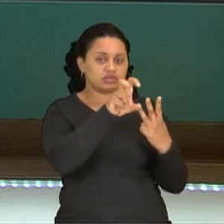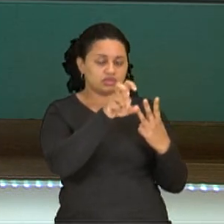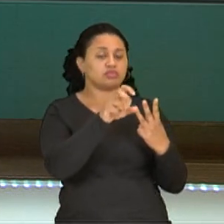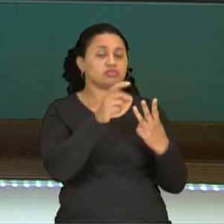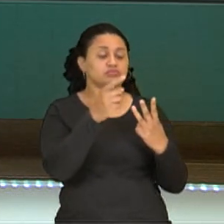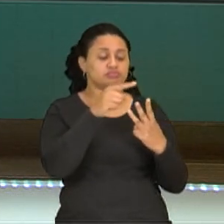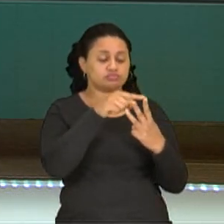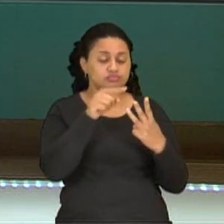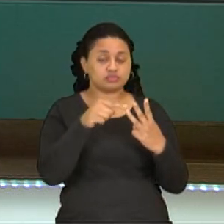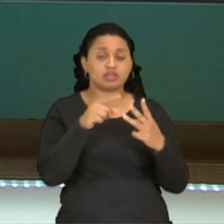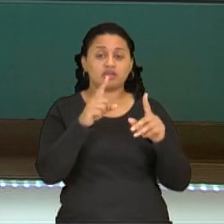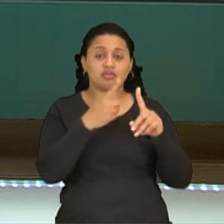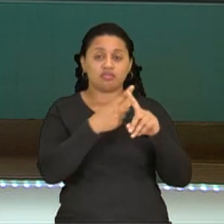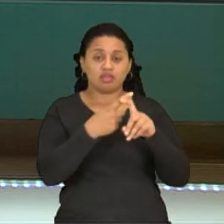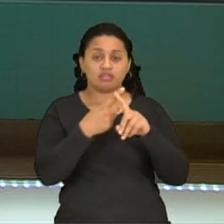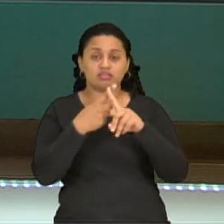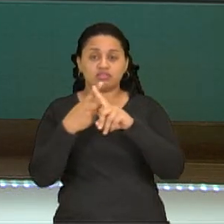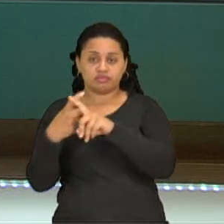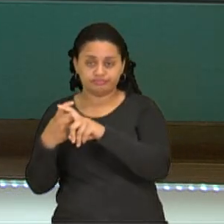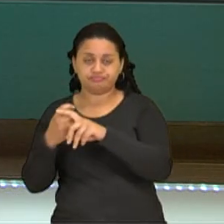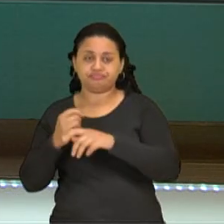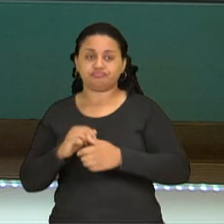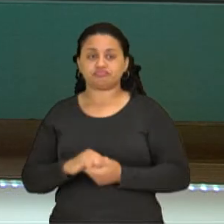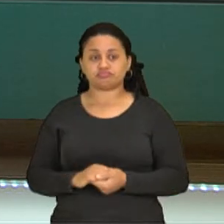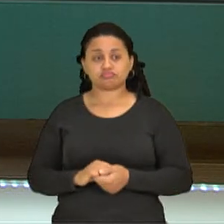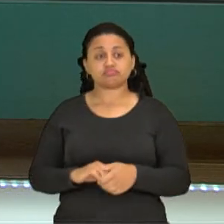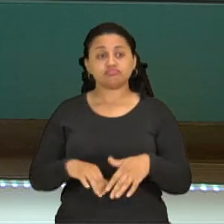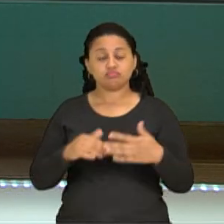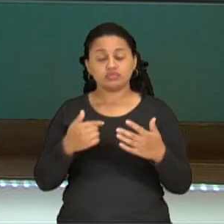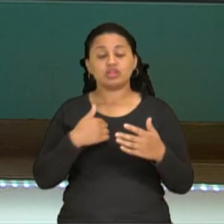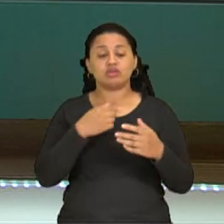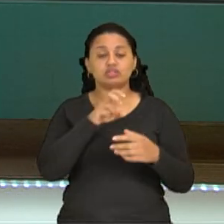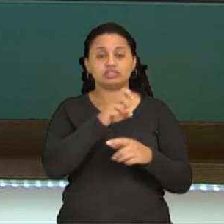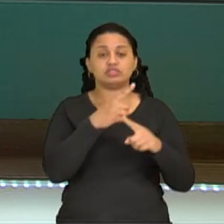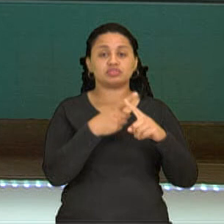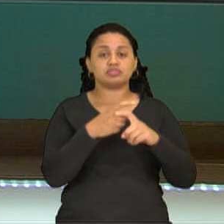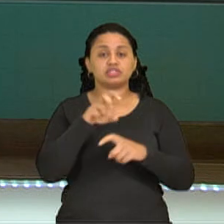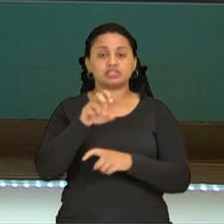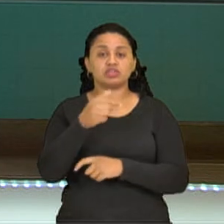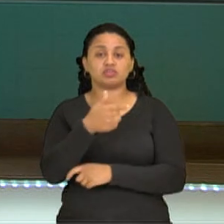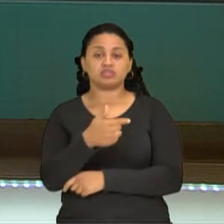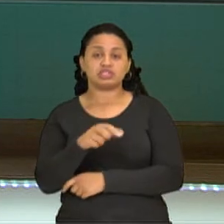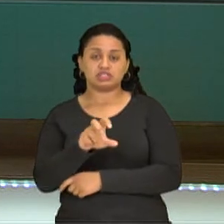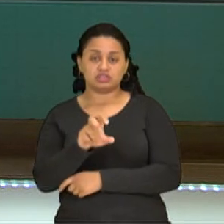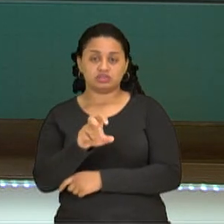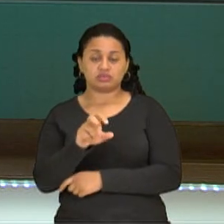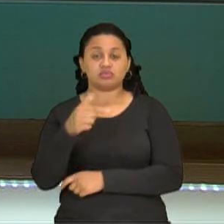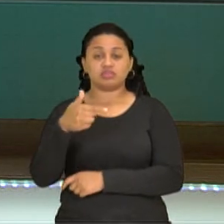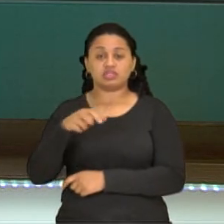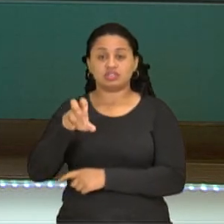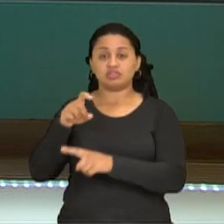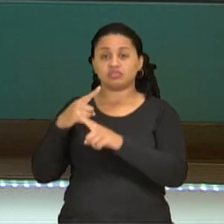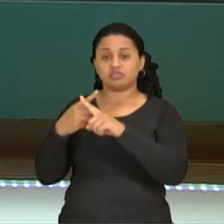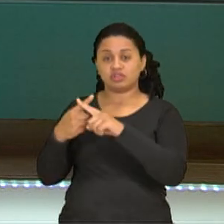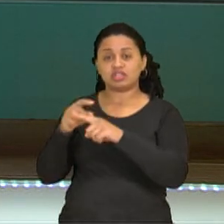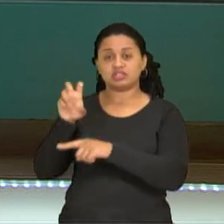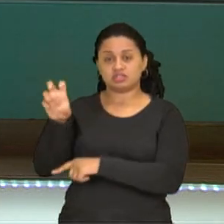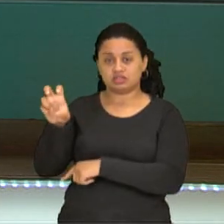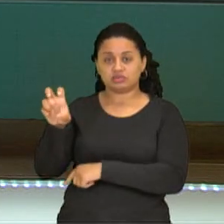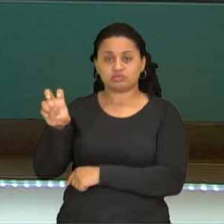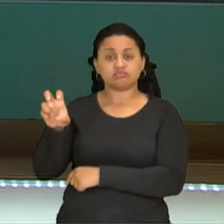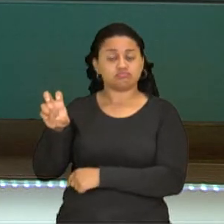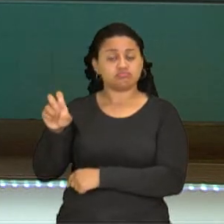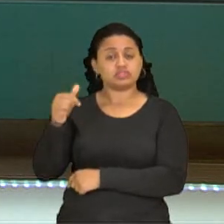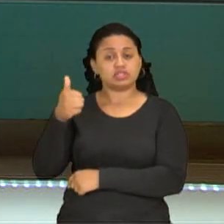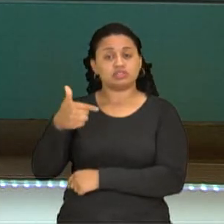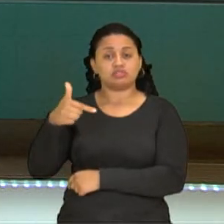menos 5 vezes menos 5. 5 vezes 5, 25. 25 vezes 5,